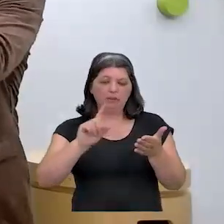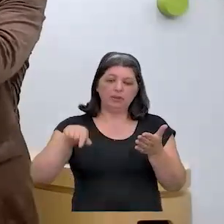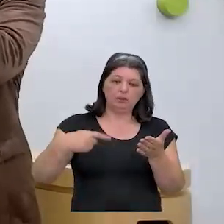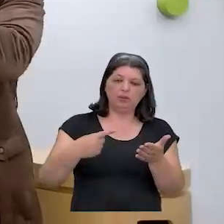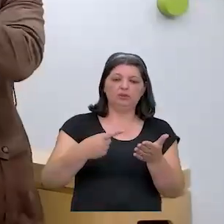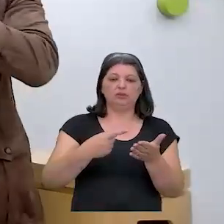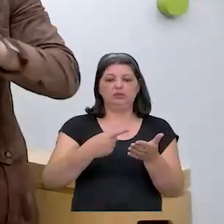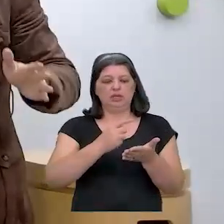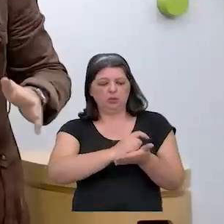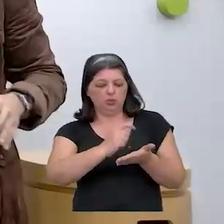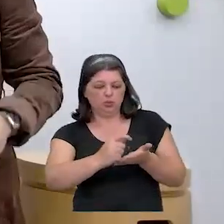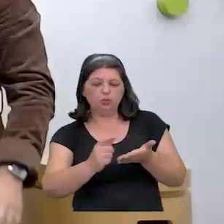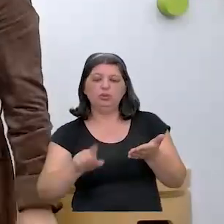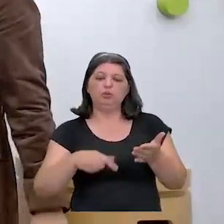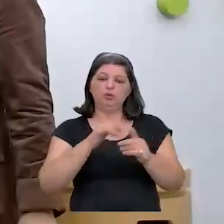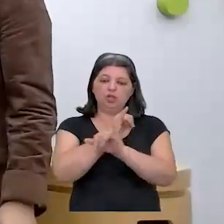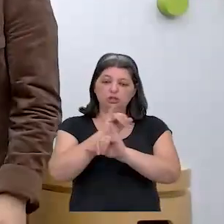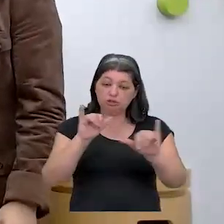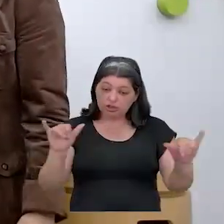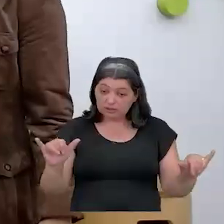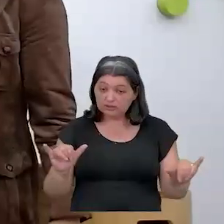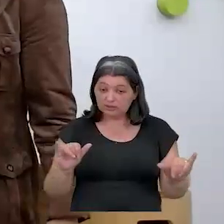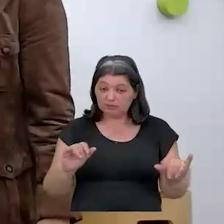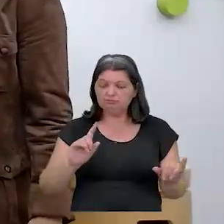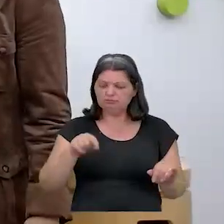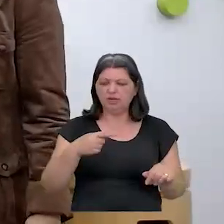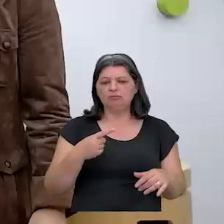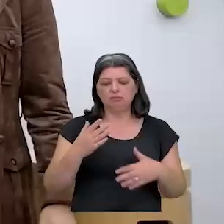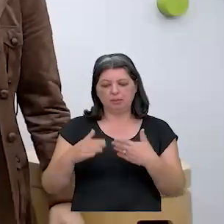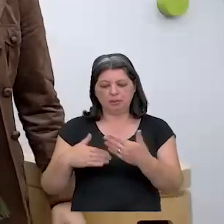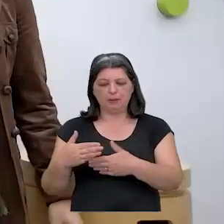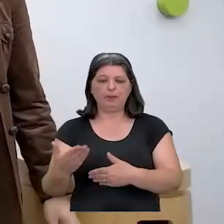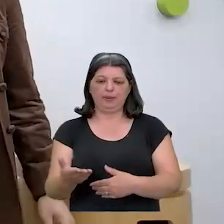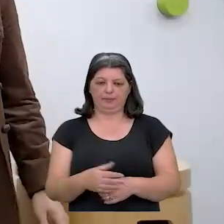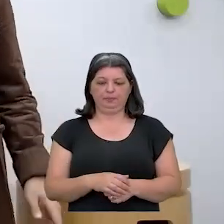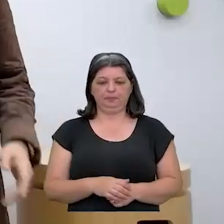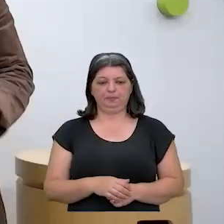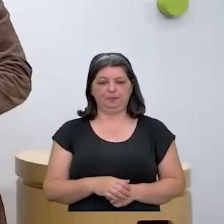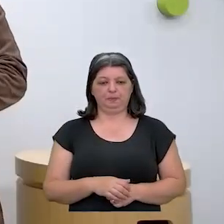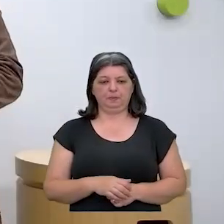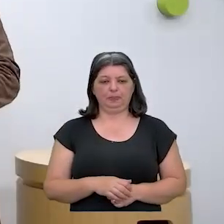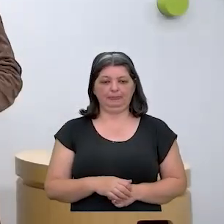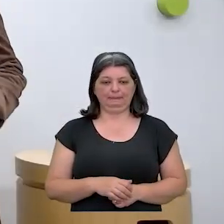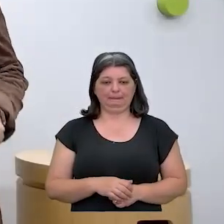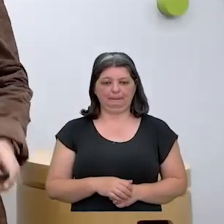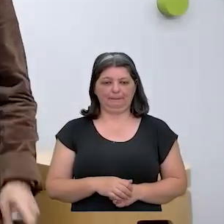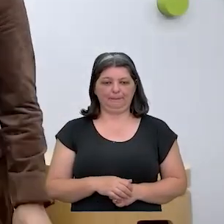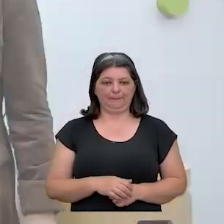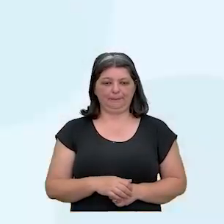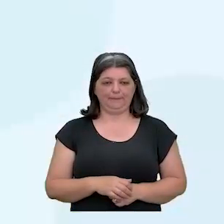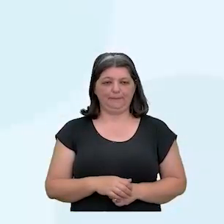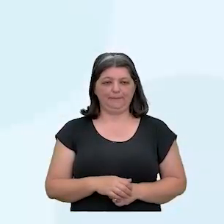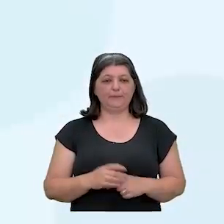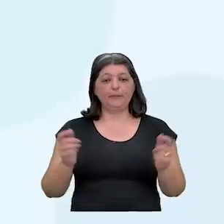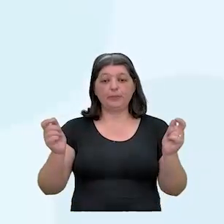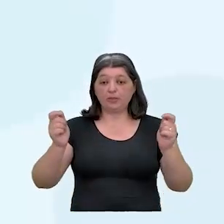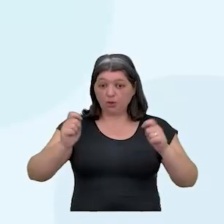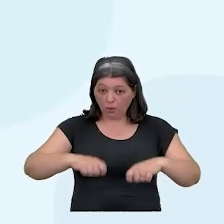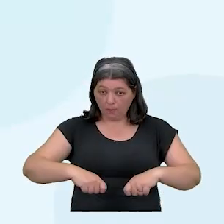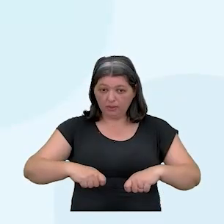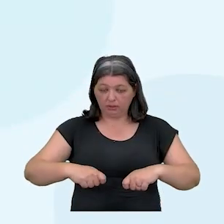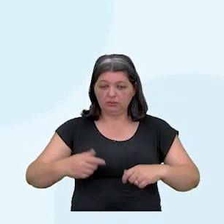coisa, tipo uma notícia... E assim sucessivamente. E as competências em foco de